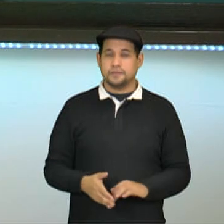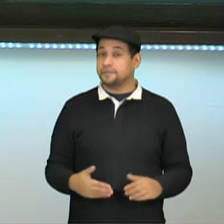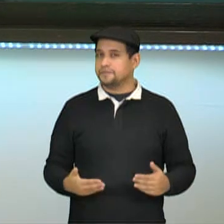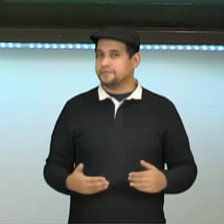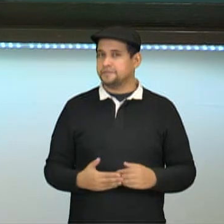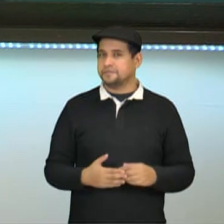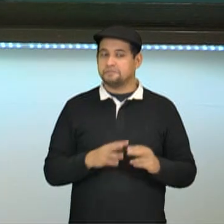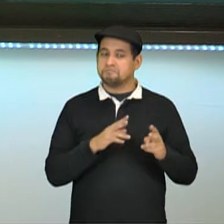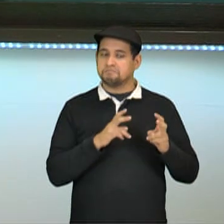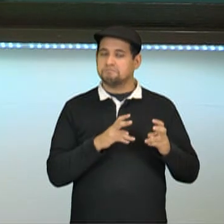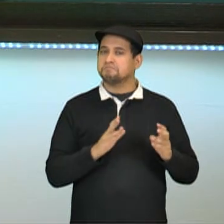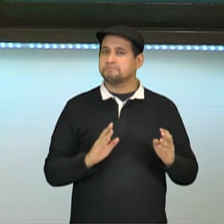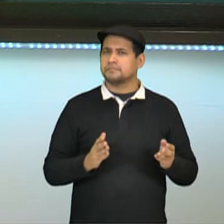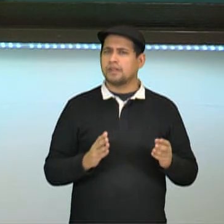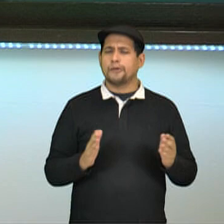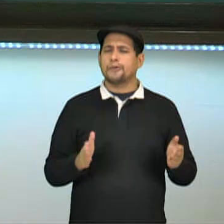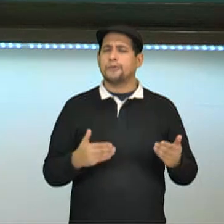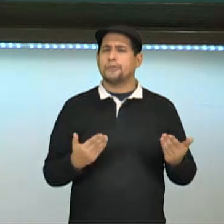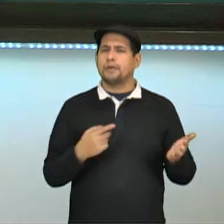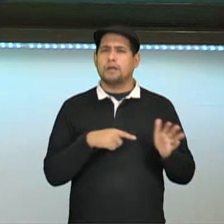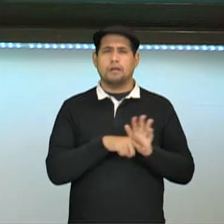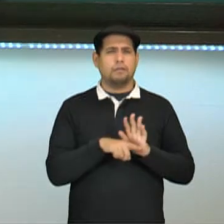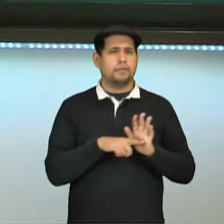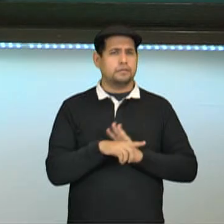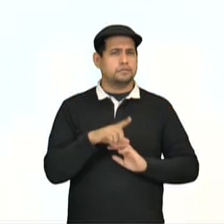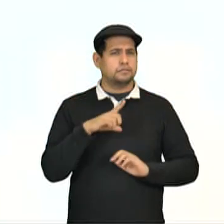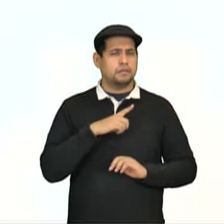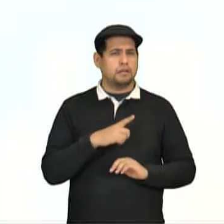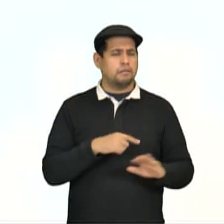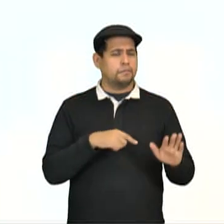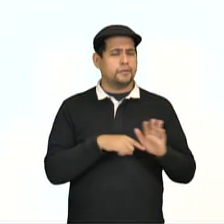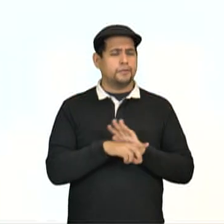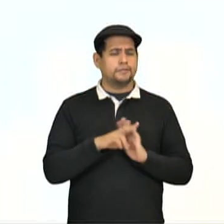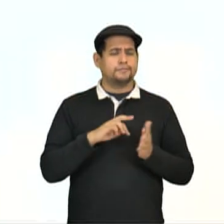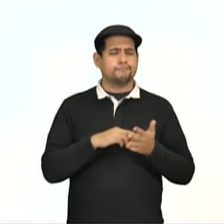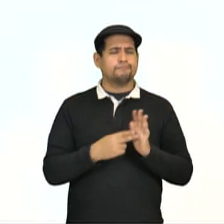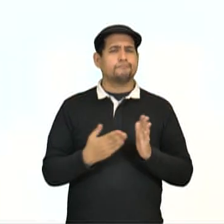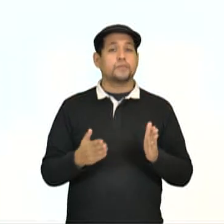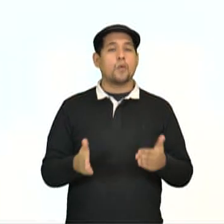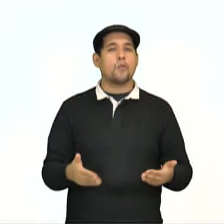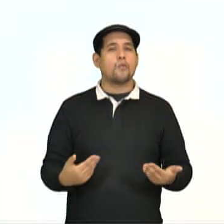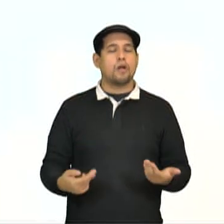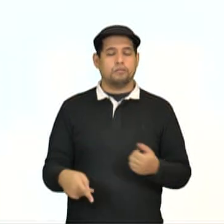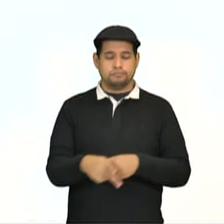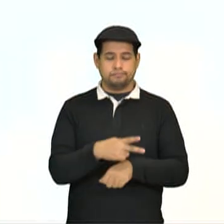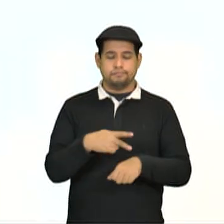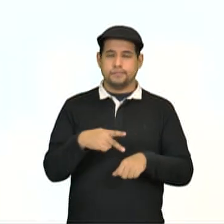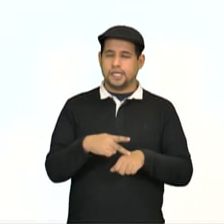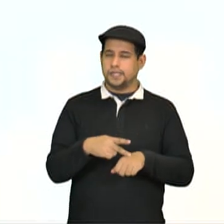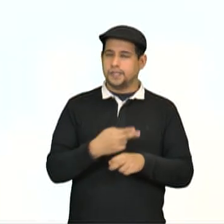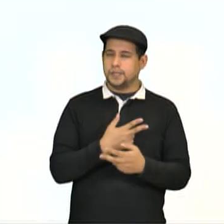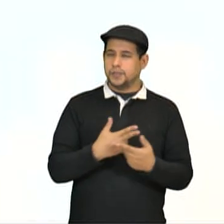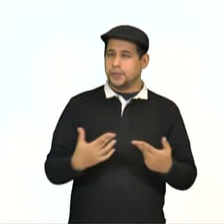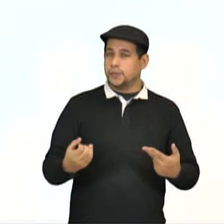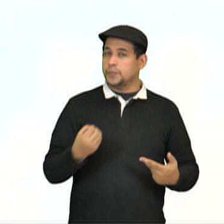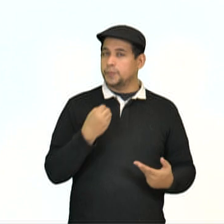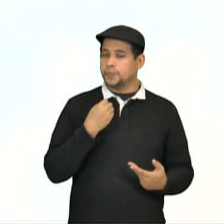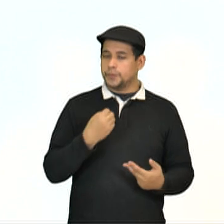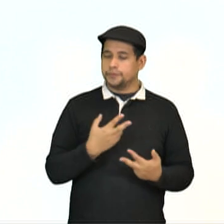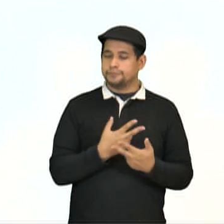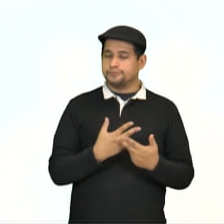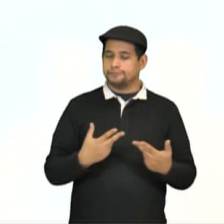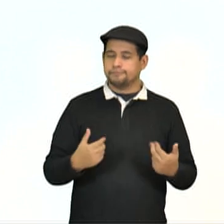Então, vamos dar uma olhada. Qual era a pergunta? A pergunta era: qual país foi mais beneficiado com as